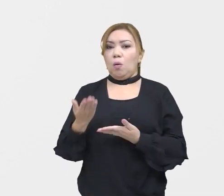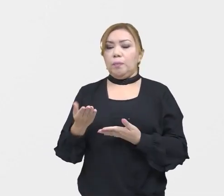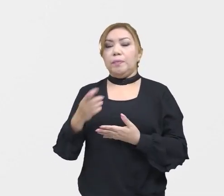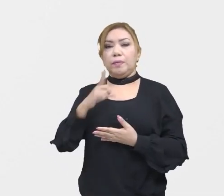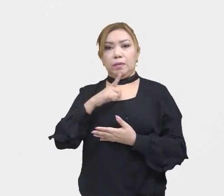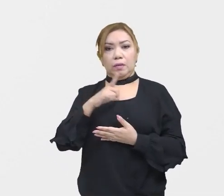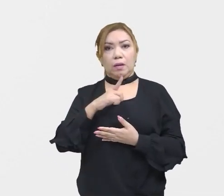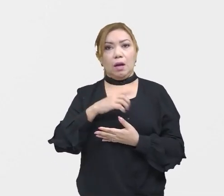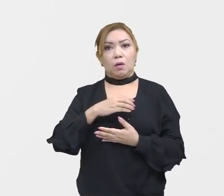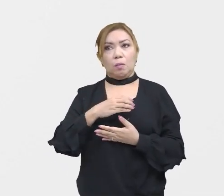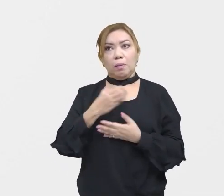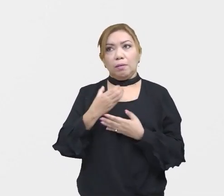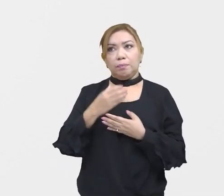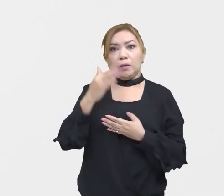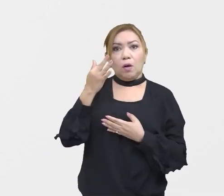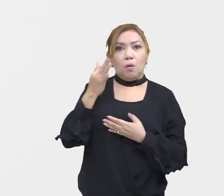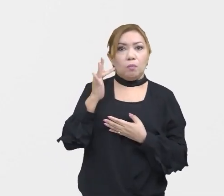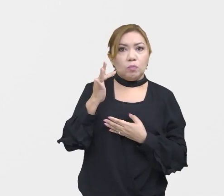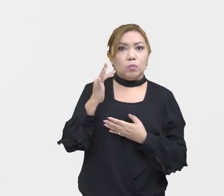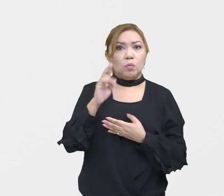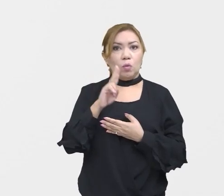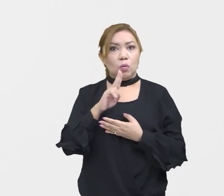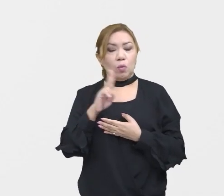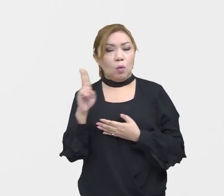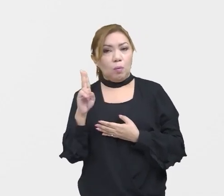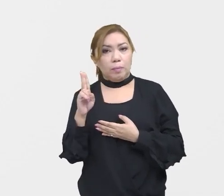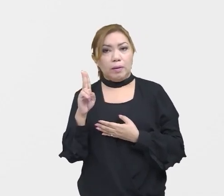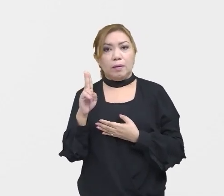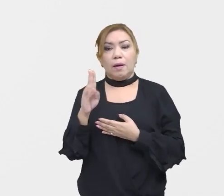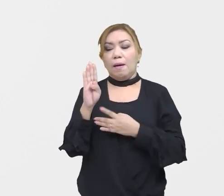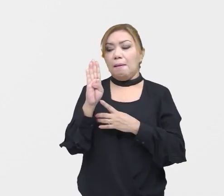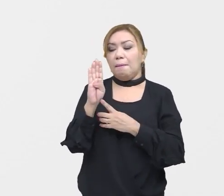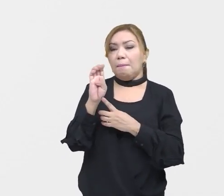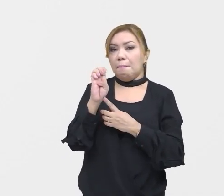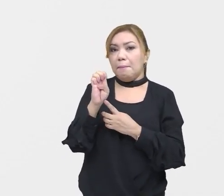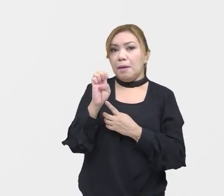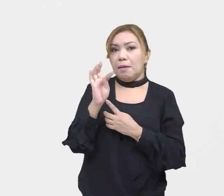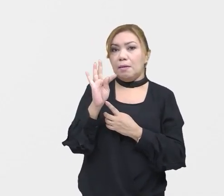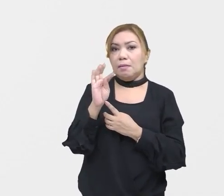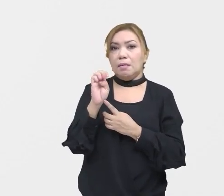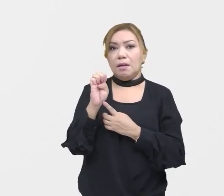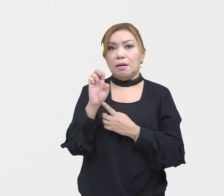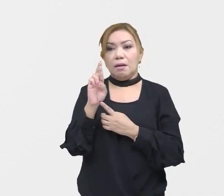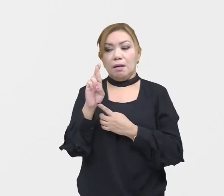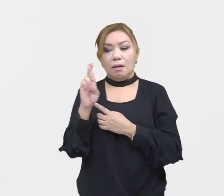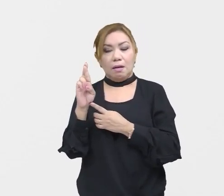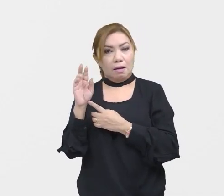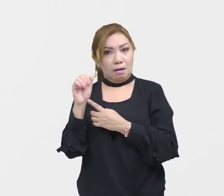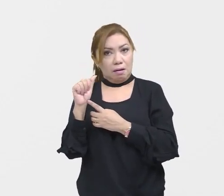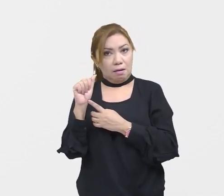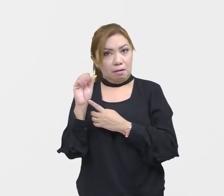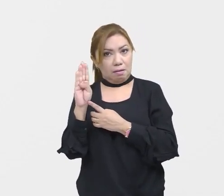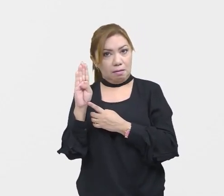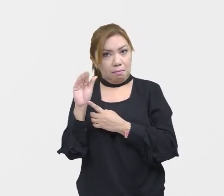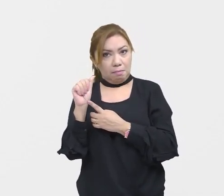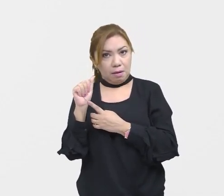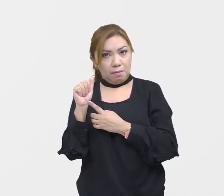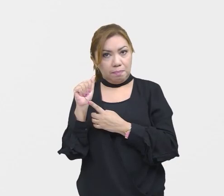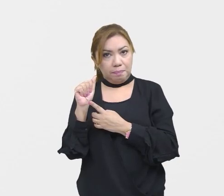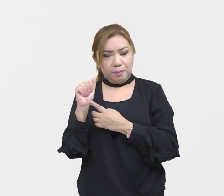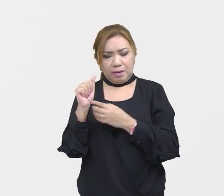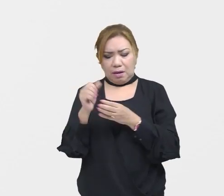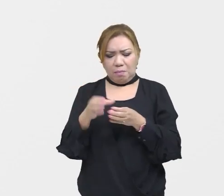exemplo, ela ajuda a fazer com que o sangue circule melhor. E existem muitos outros também alimentos